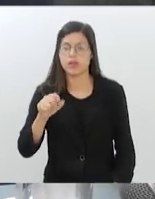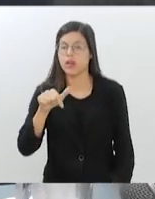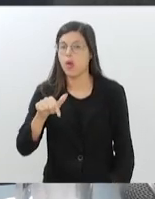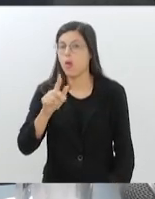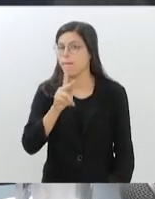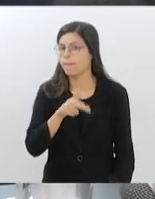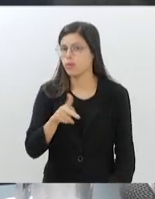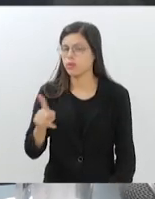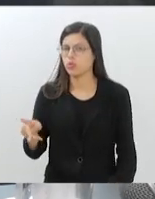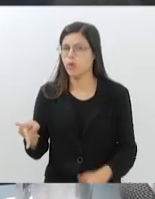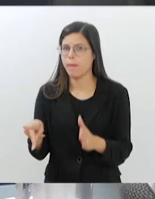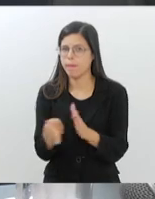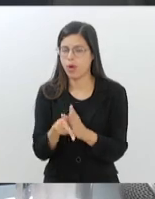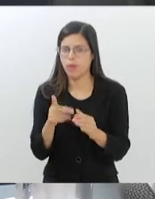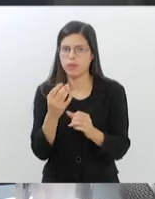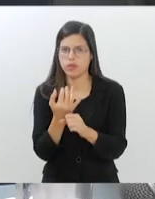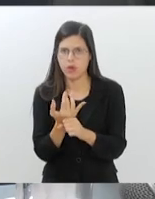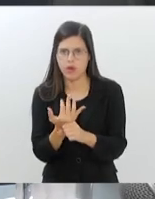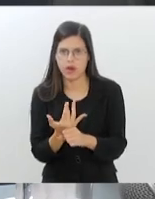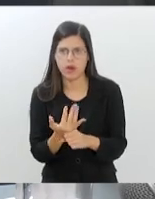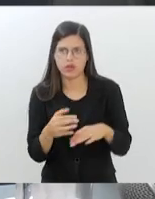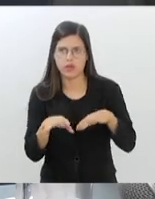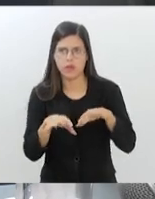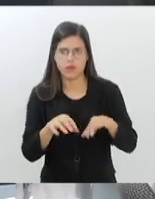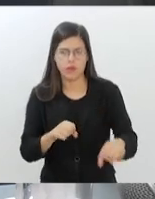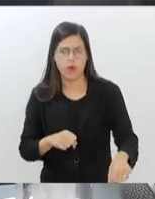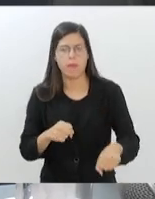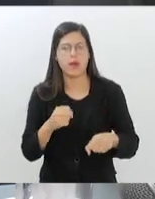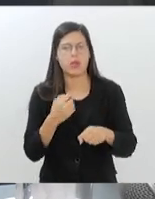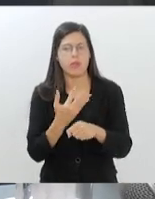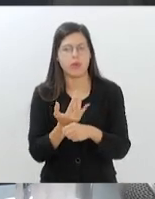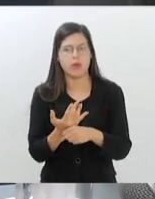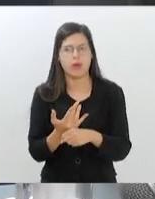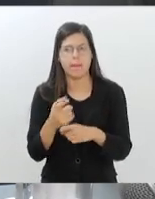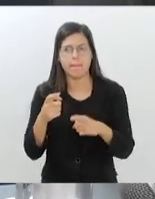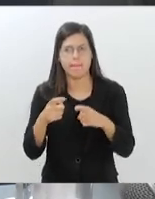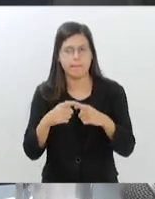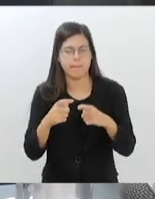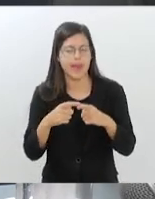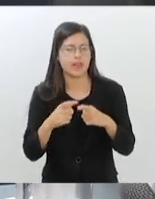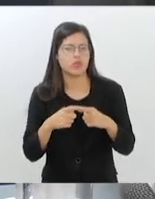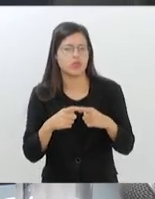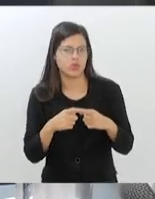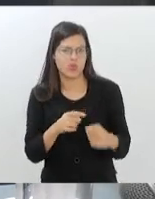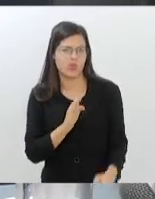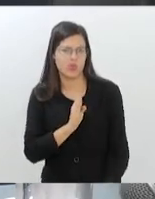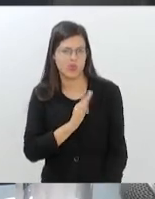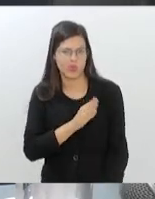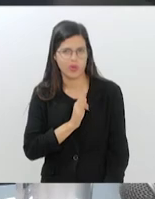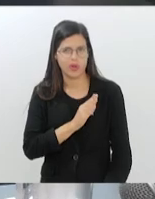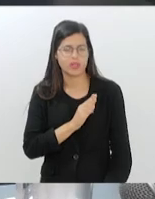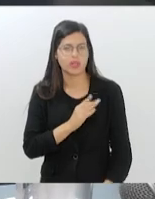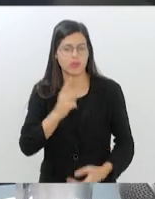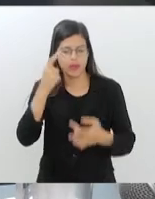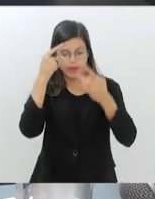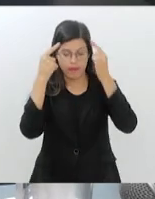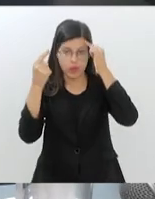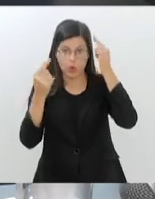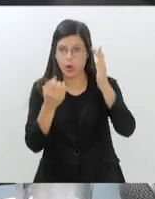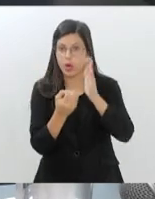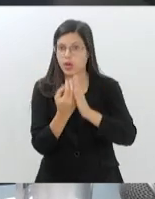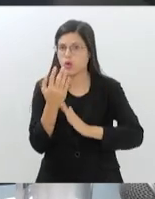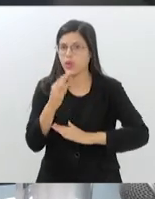uerg formado na uerg é médico cardiologista inventou descobriu técnicas de cirurgia dentro